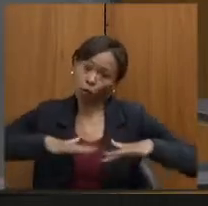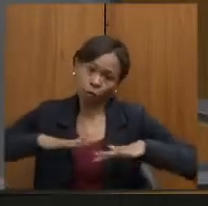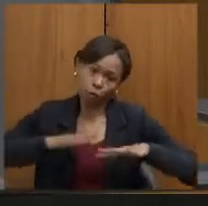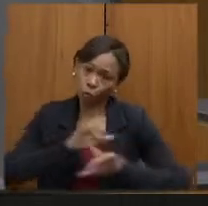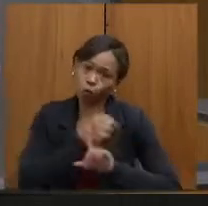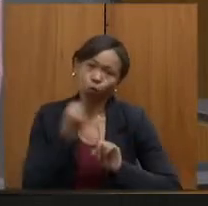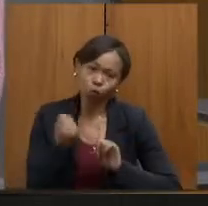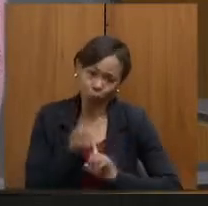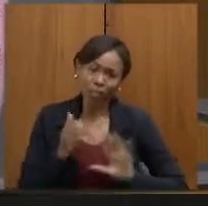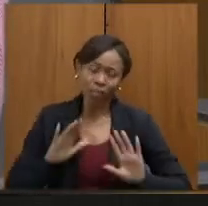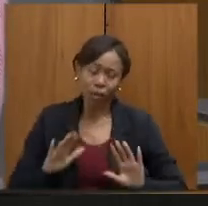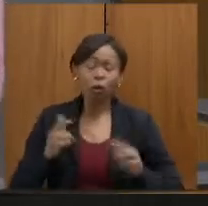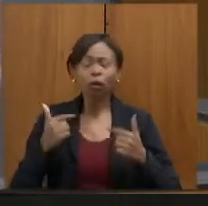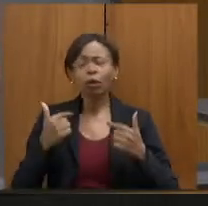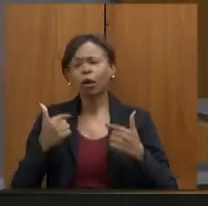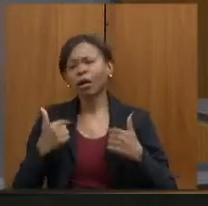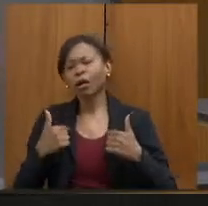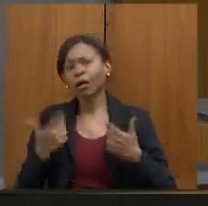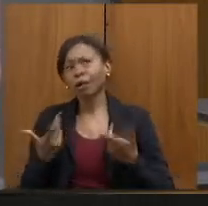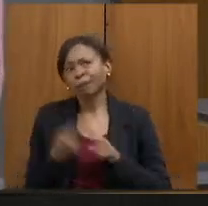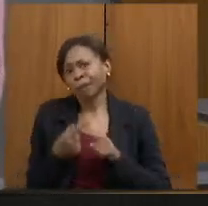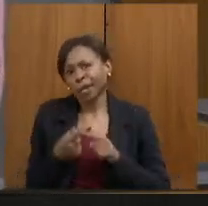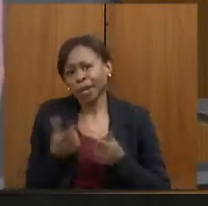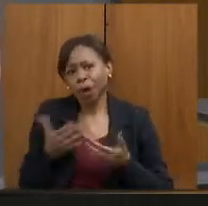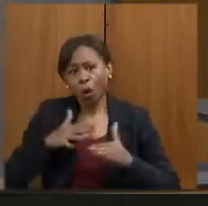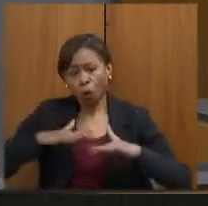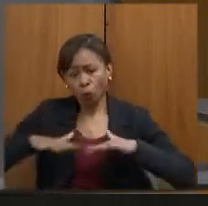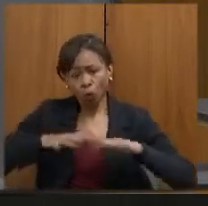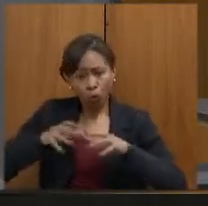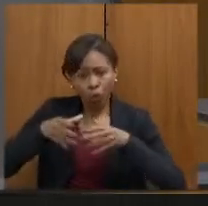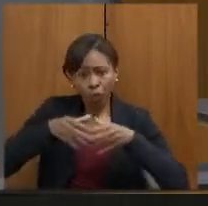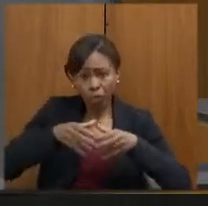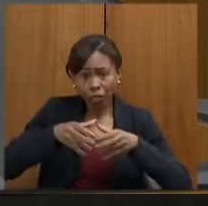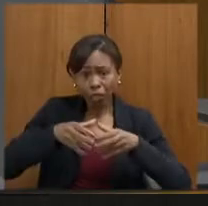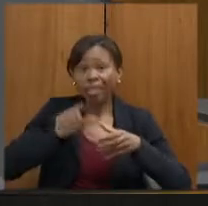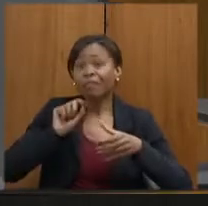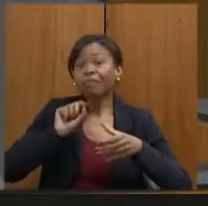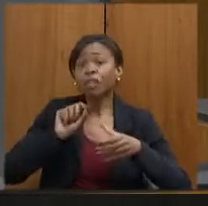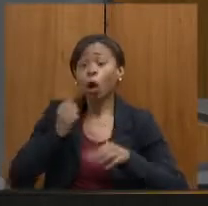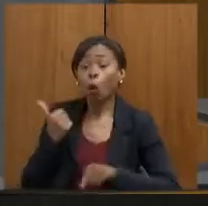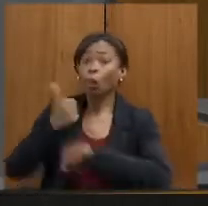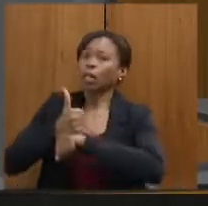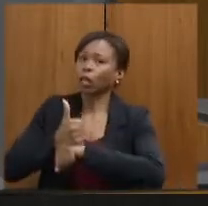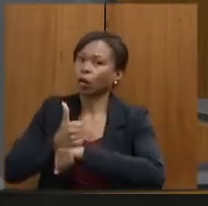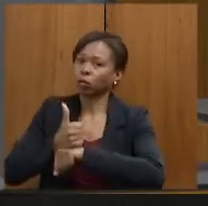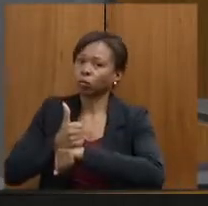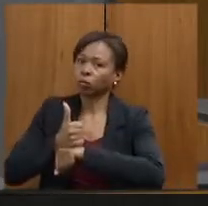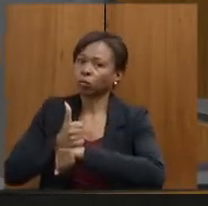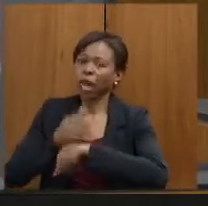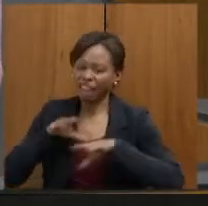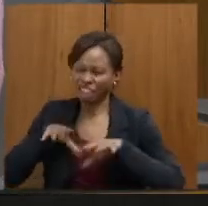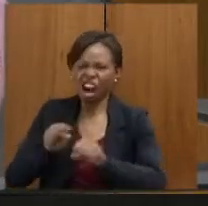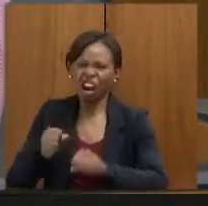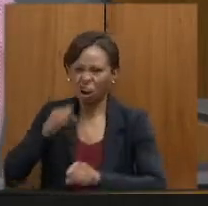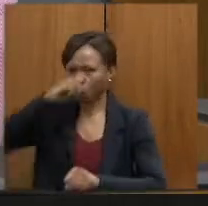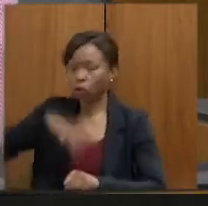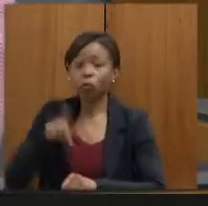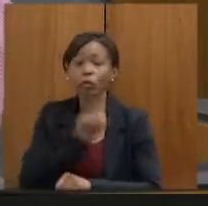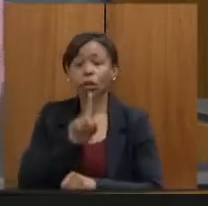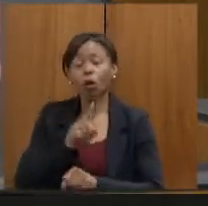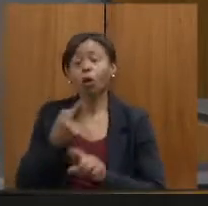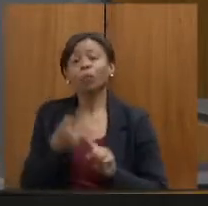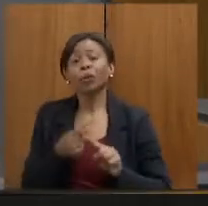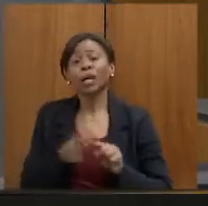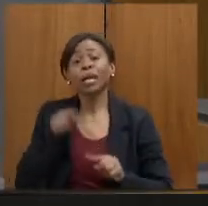organizados que movimentos que fazem ocupação não invasão fazem a ocupação quando a função